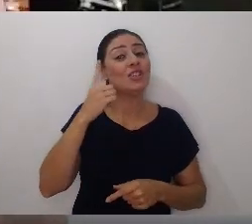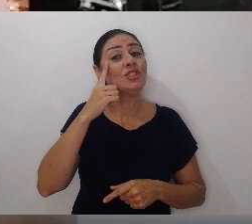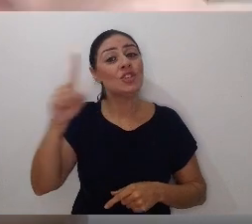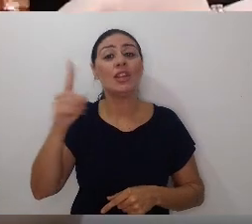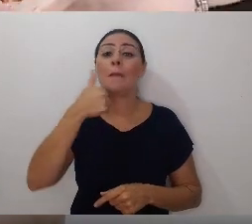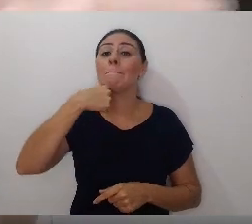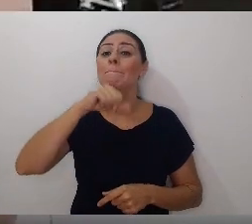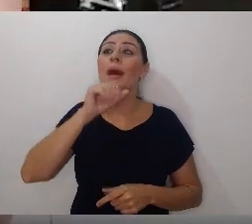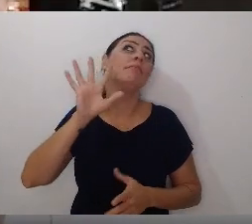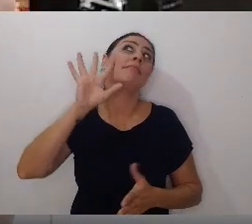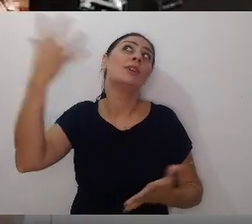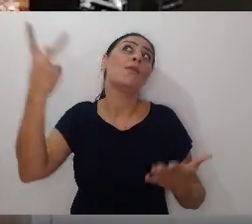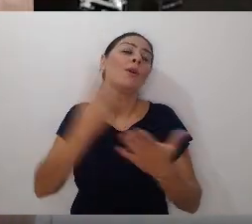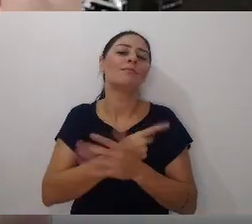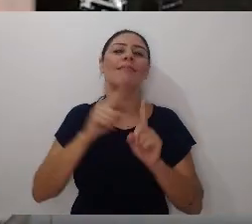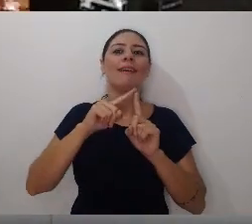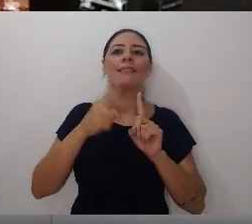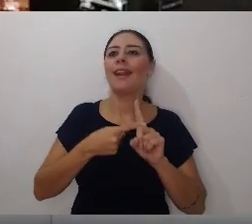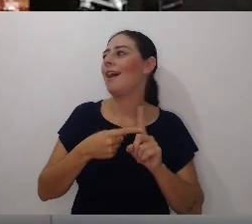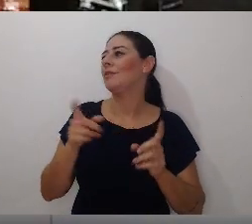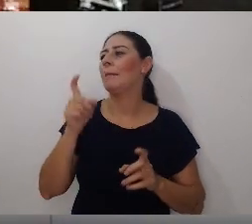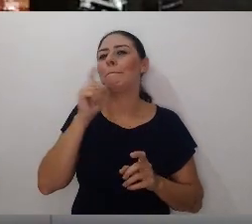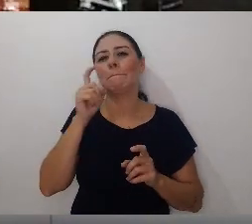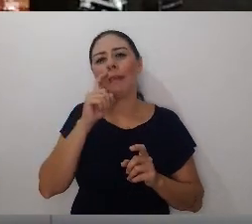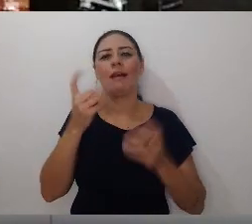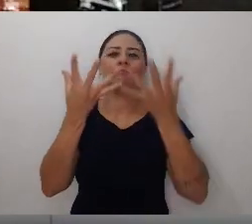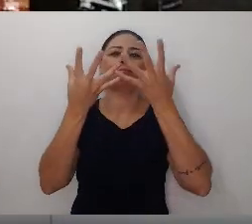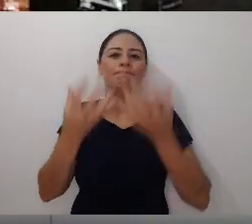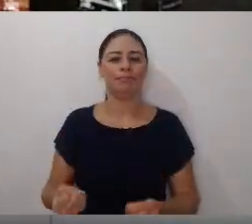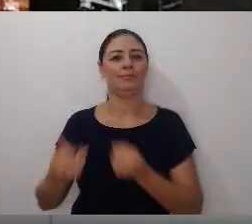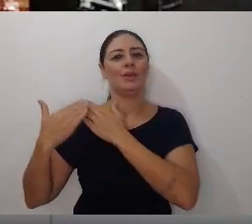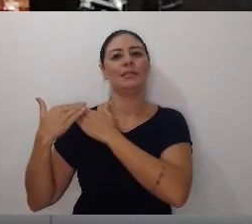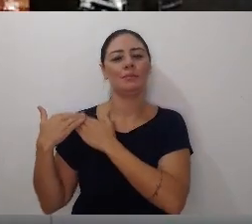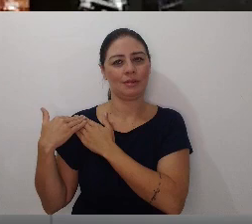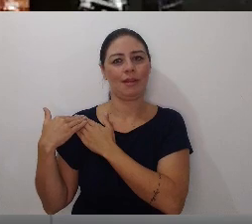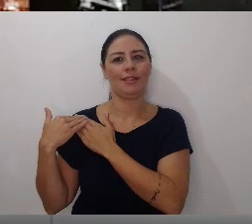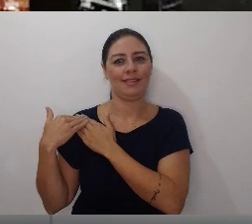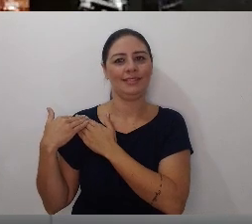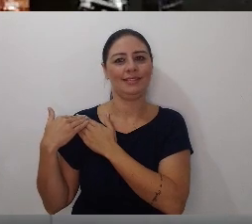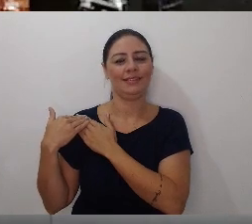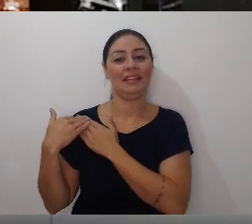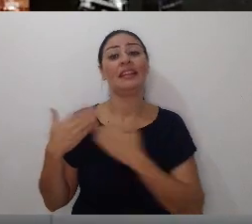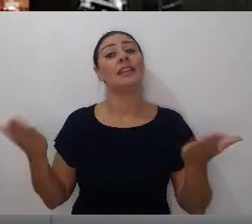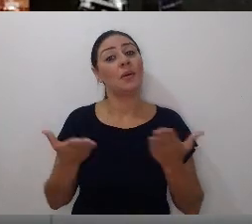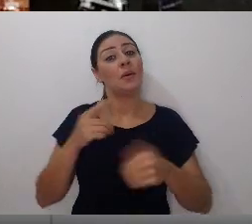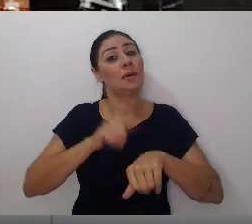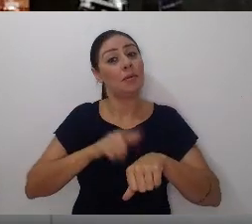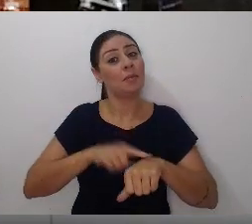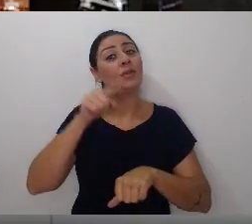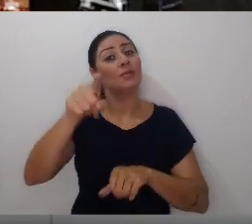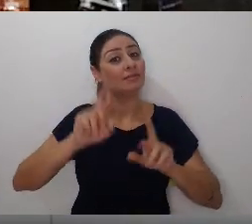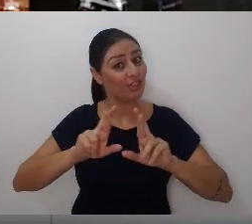os cidadãos que trabalham, eles são porque um dia alguém resolveu ser mãe, um dia alguém resolveu ser pai e abraçou essa